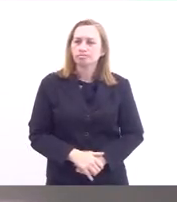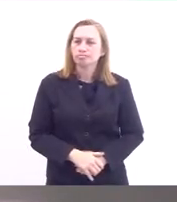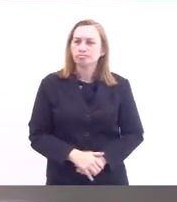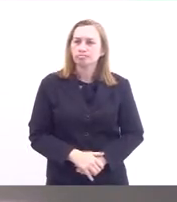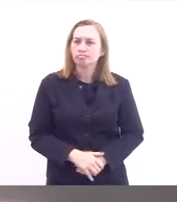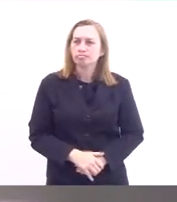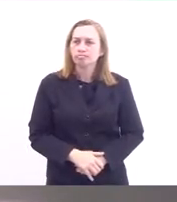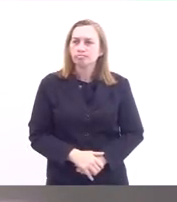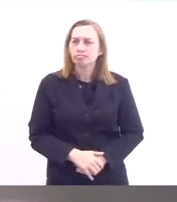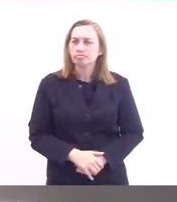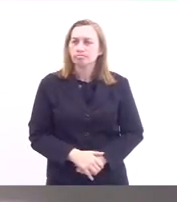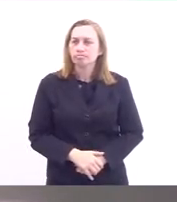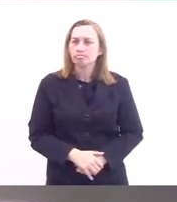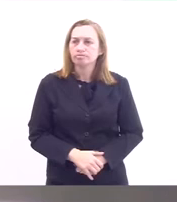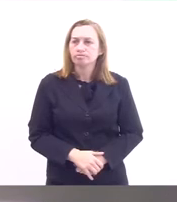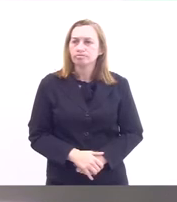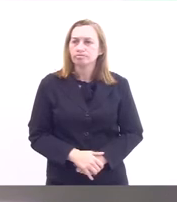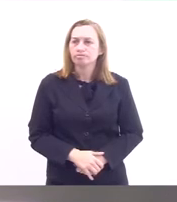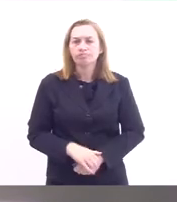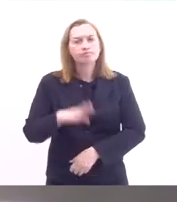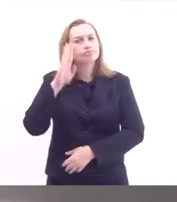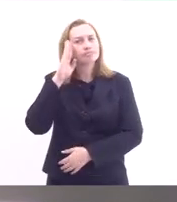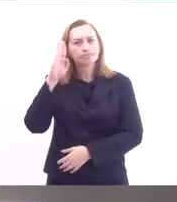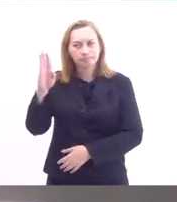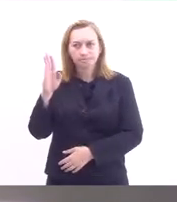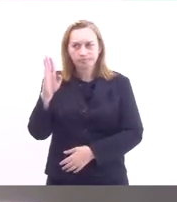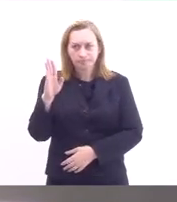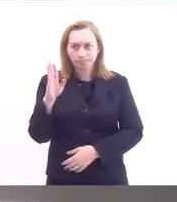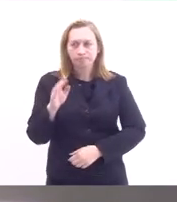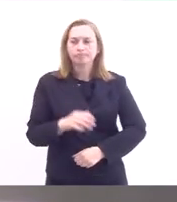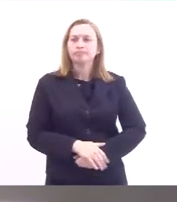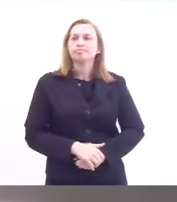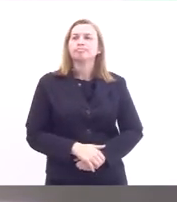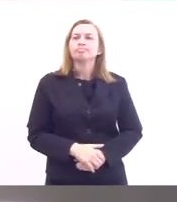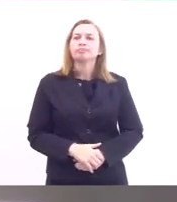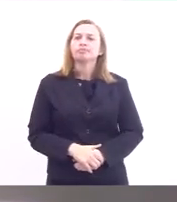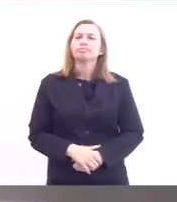ao prever, principalmente, mas não só,